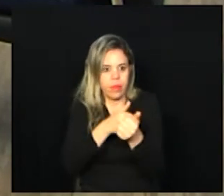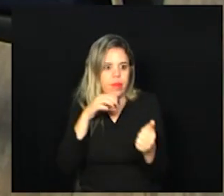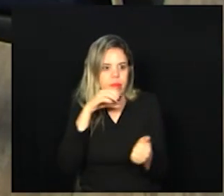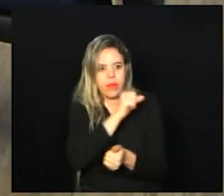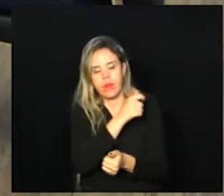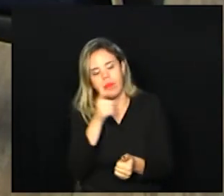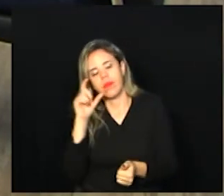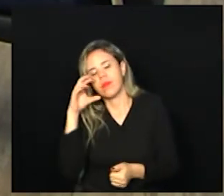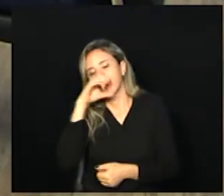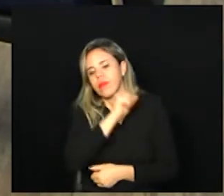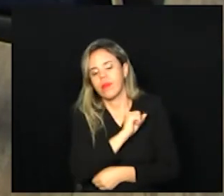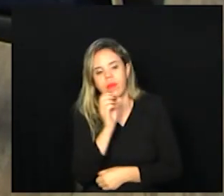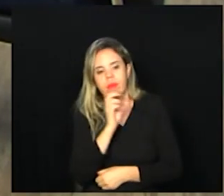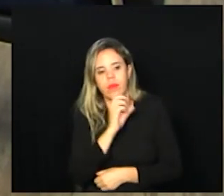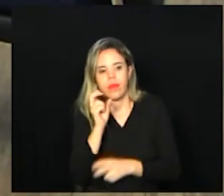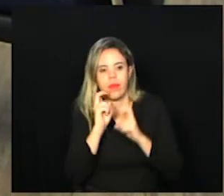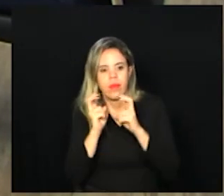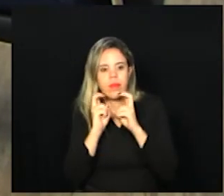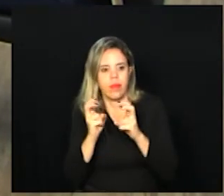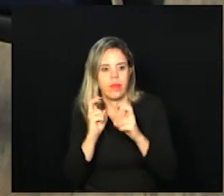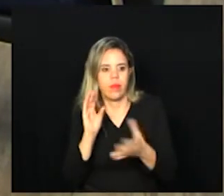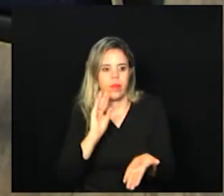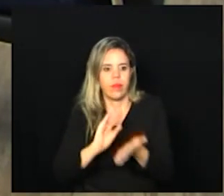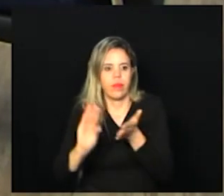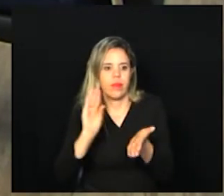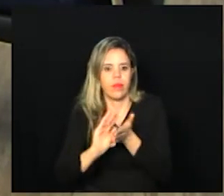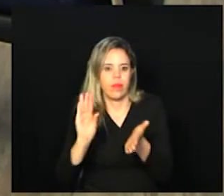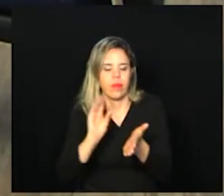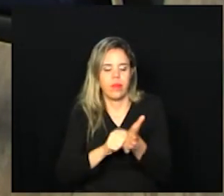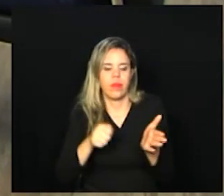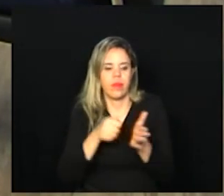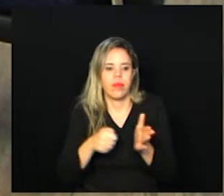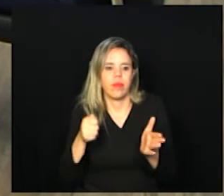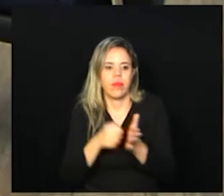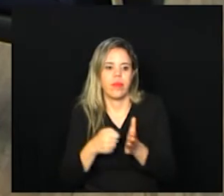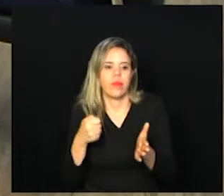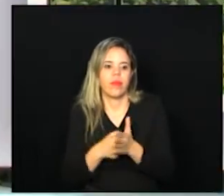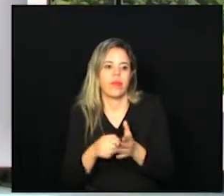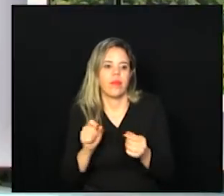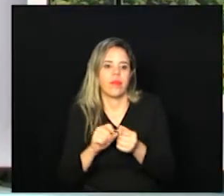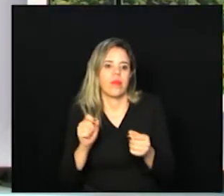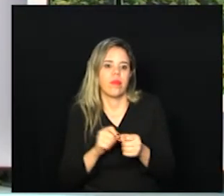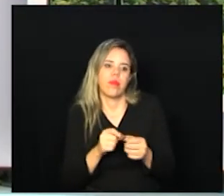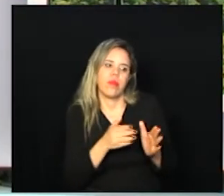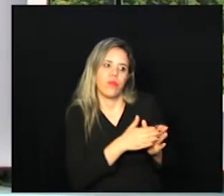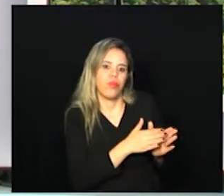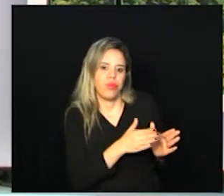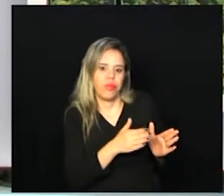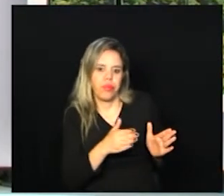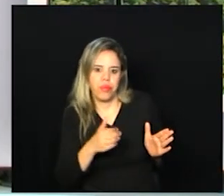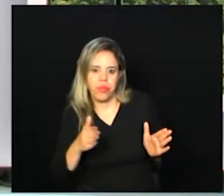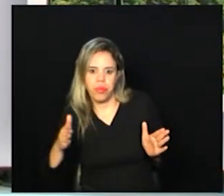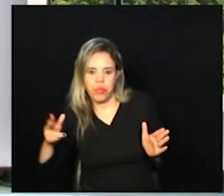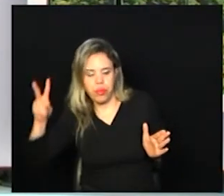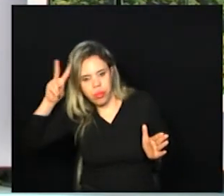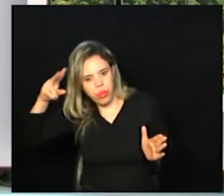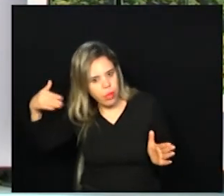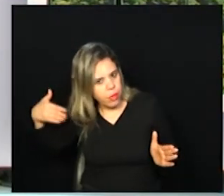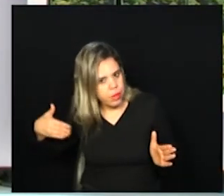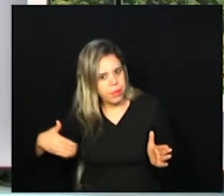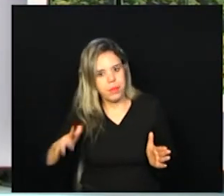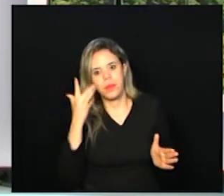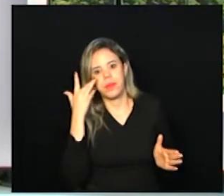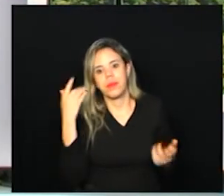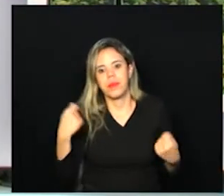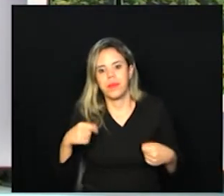para ontem aumentar o investimento. Essa é uma batalha que tem sido feita ao longo do tempo, ao longo da história. Acho que a gente